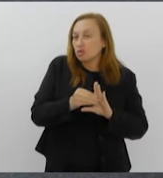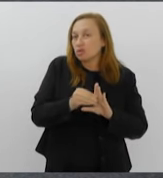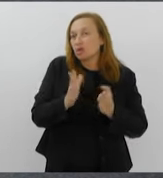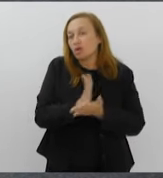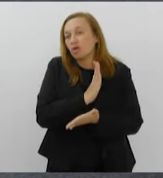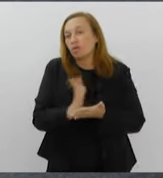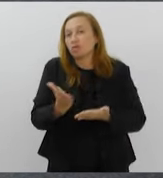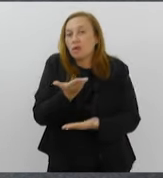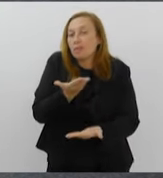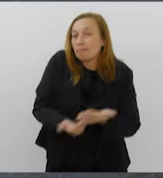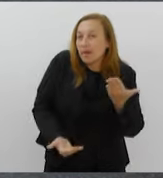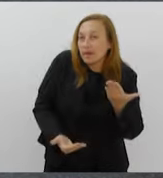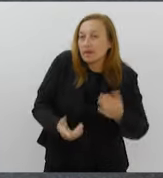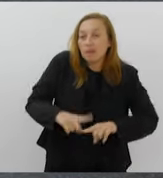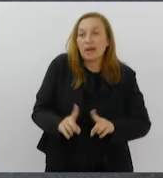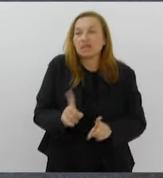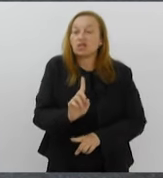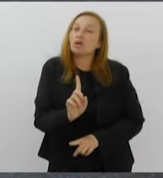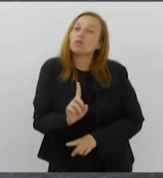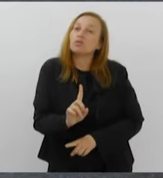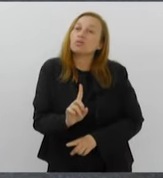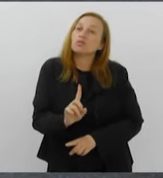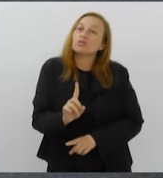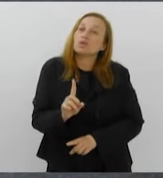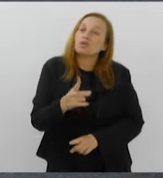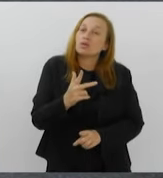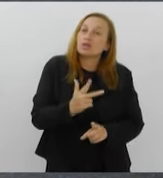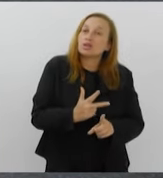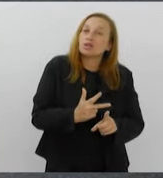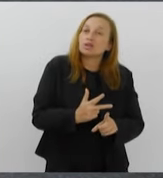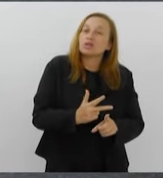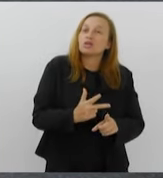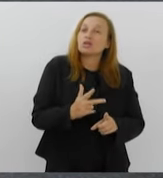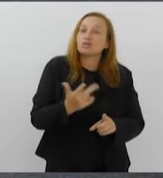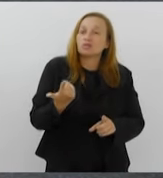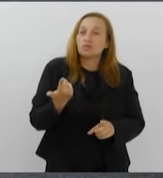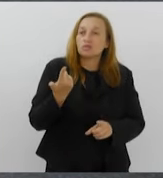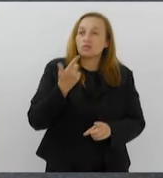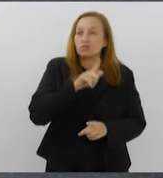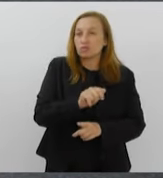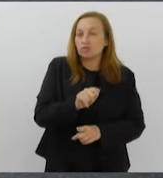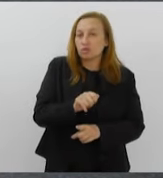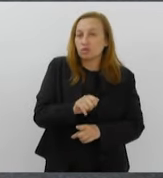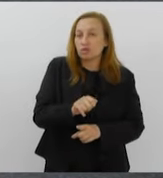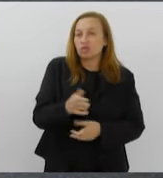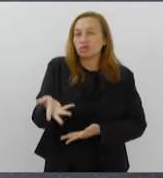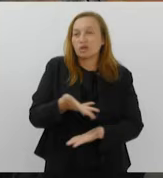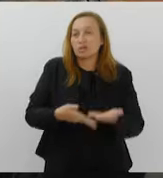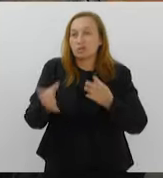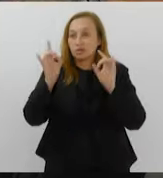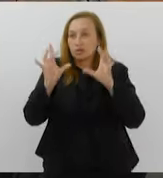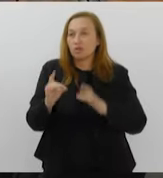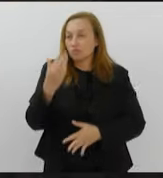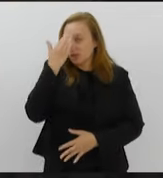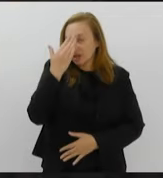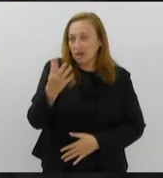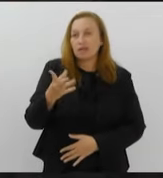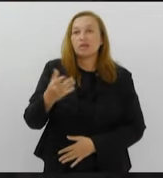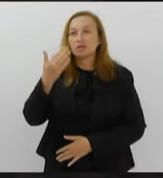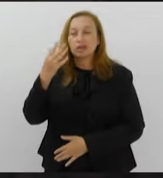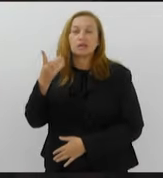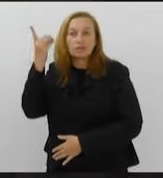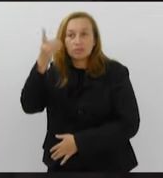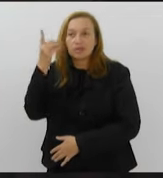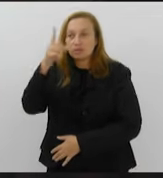de receita, mas não colocaram os ganhos de royalties, participação especial. Obrigado, presidente. Eu que agradeço, deputado Luiz